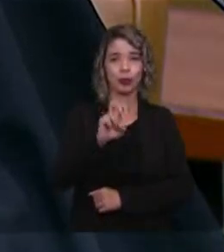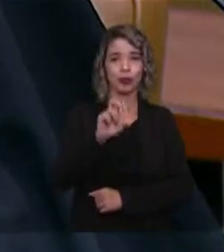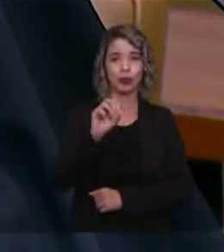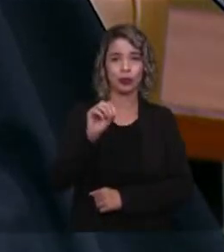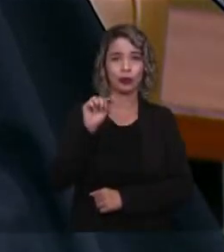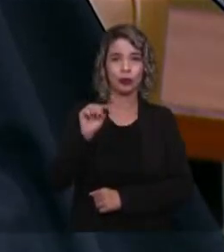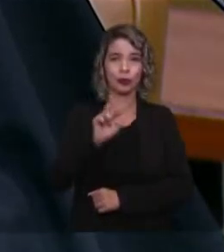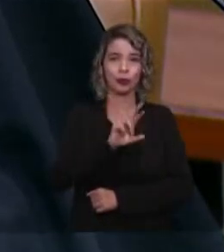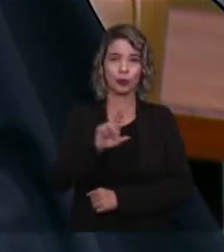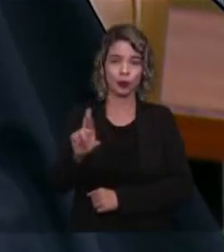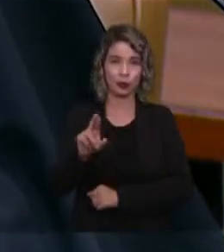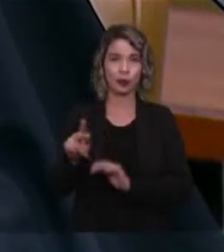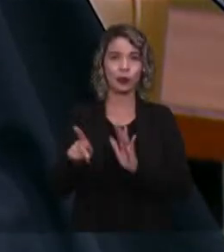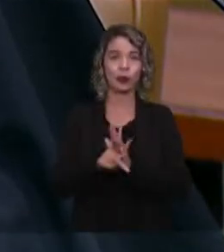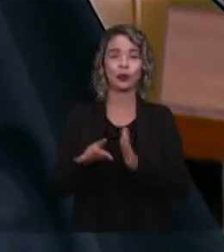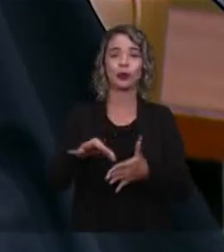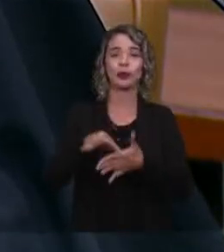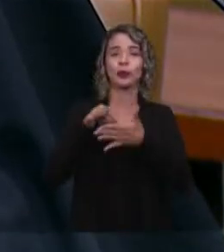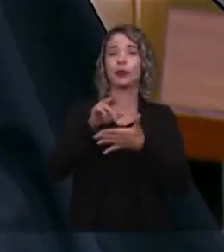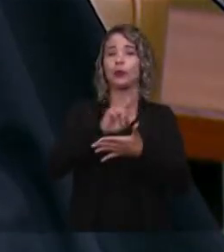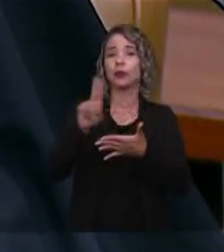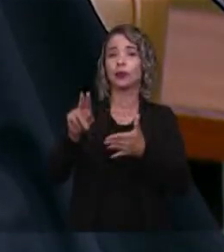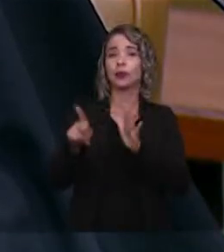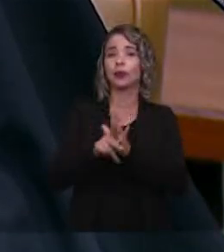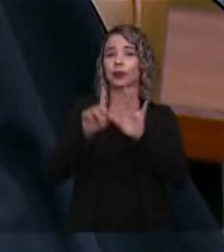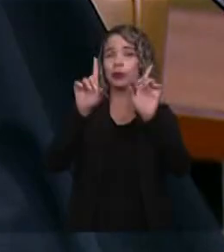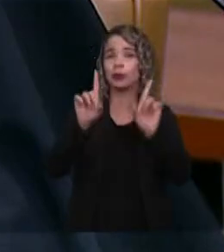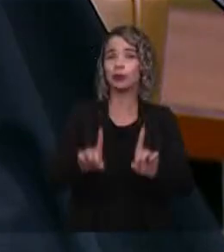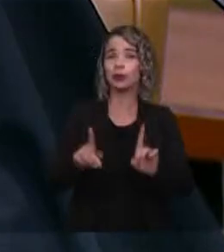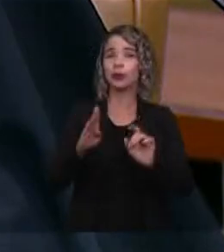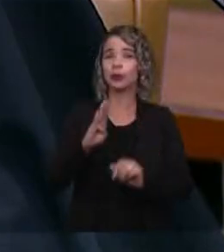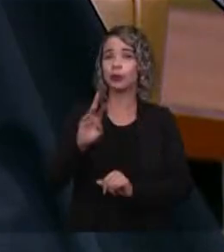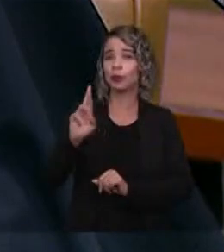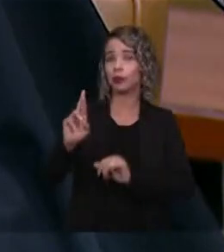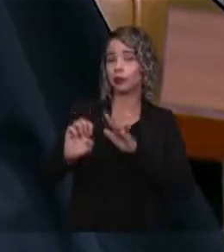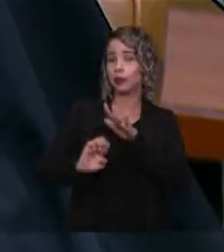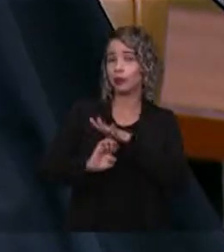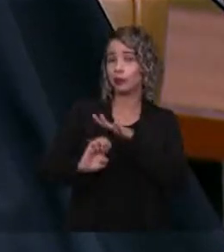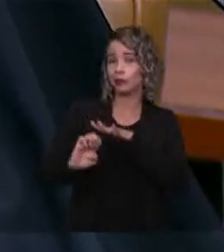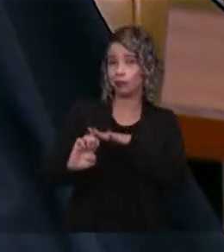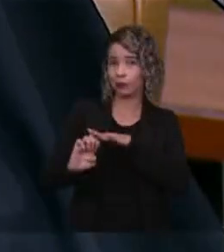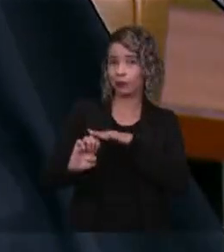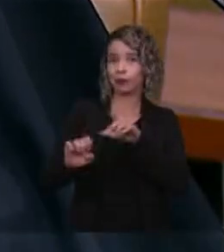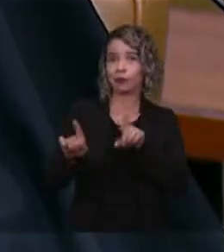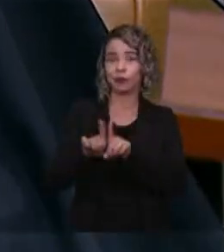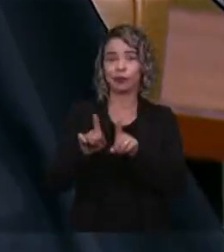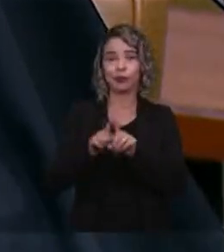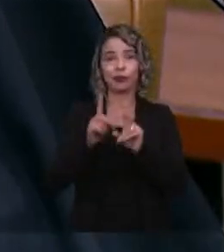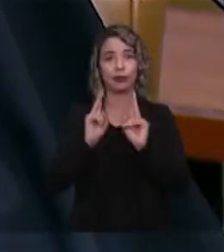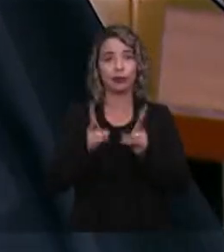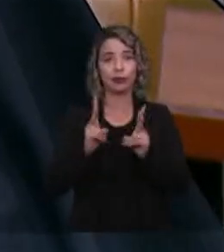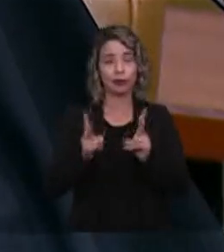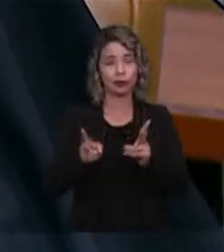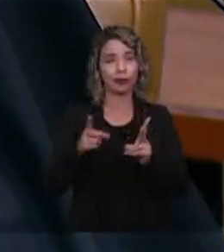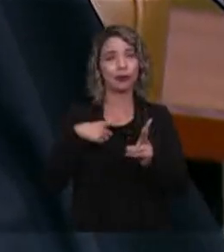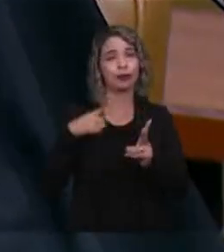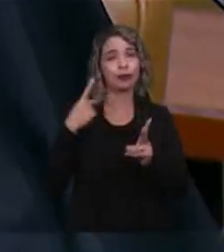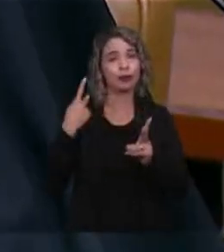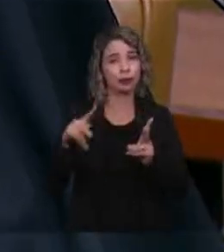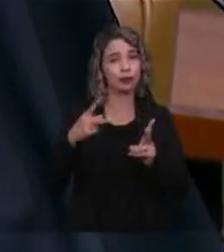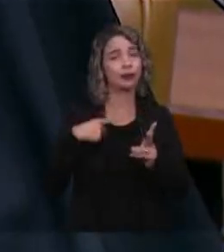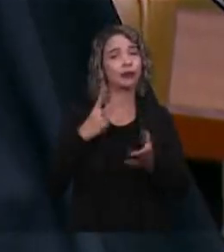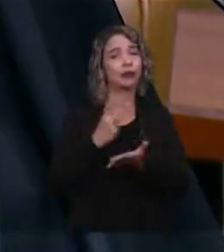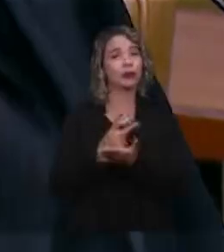partir da indicação de nomes para os quadros de diretorias da BR Distribuidora S.A. e manutenção dos indicados,